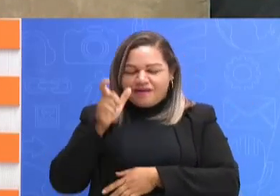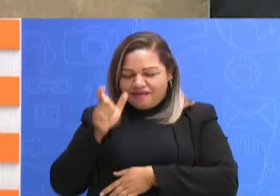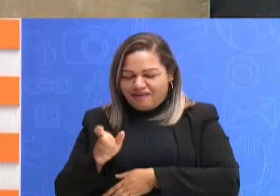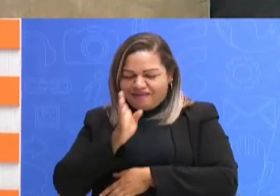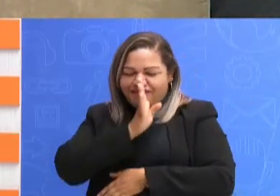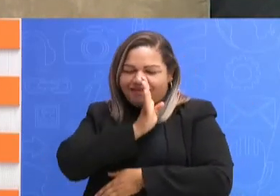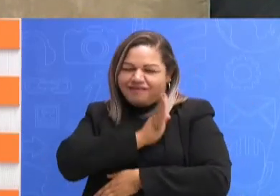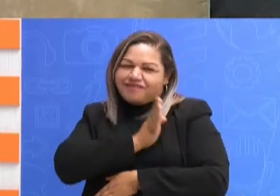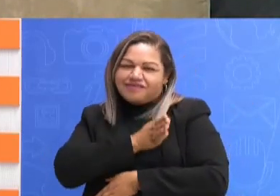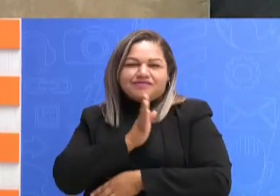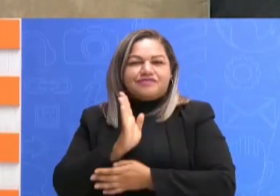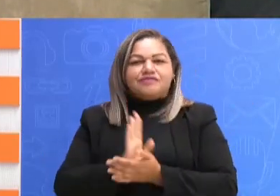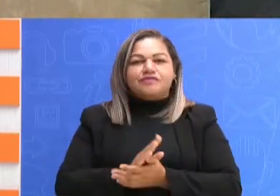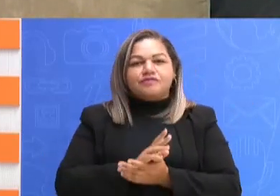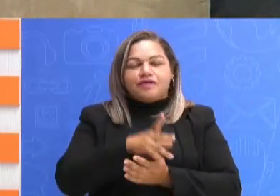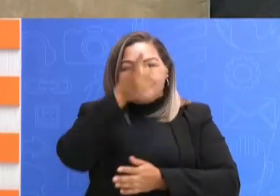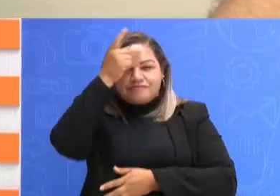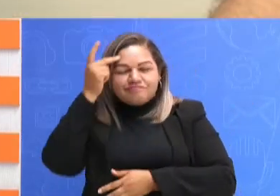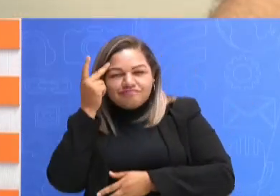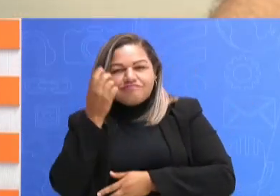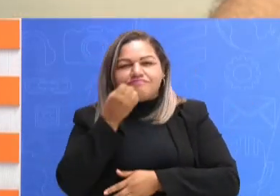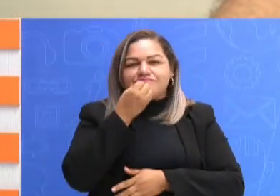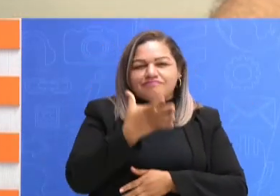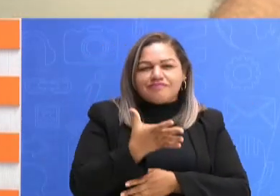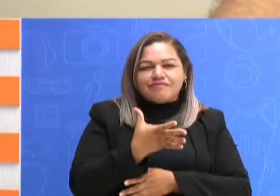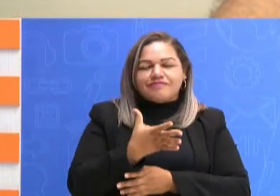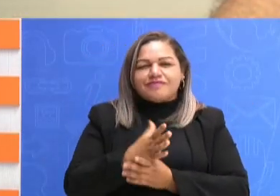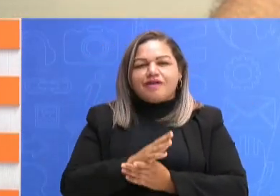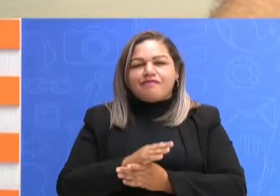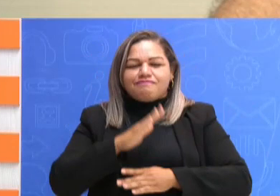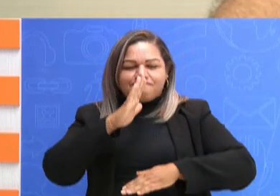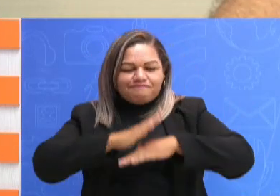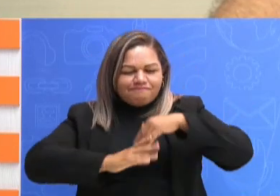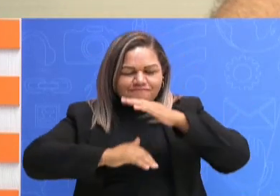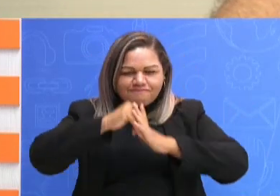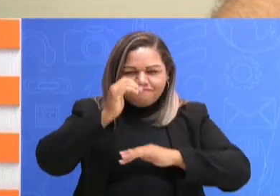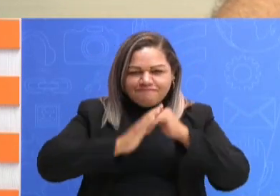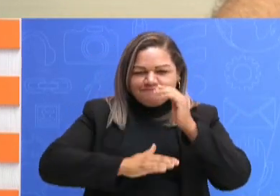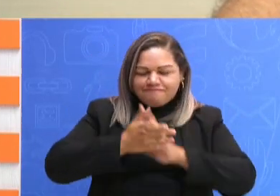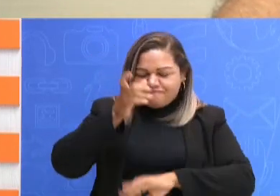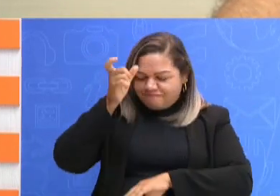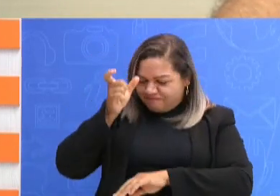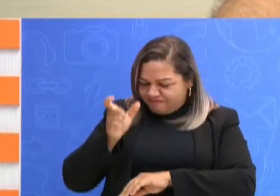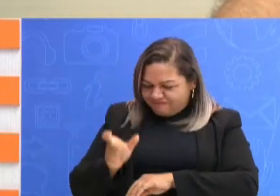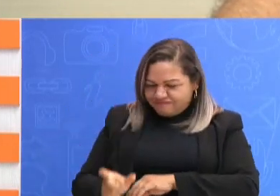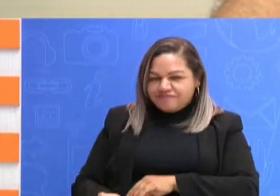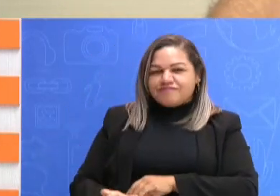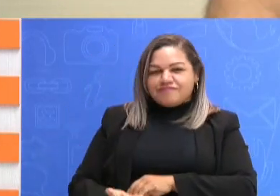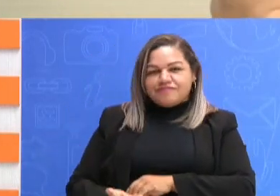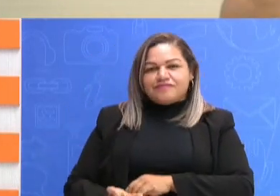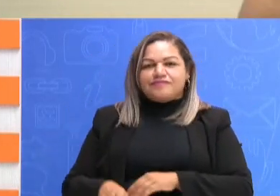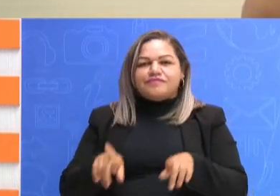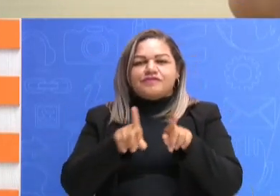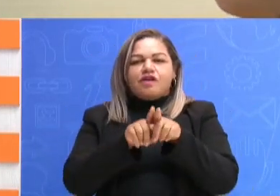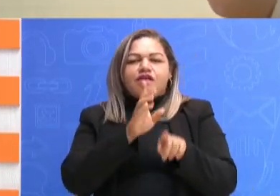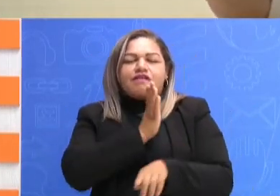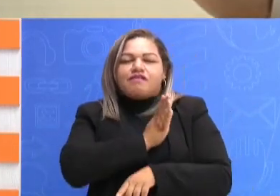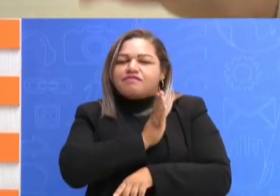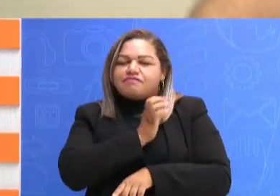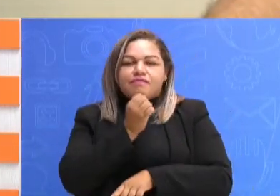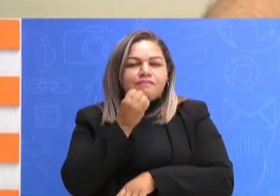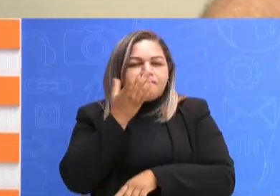no coração. Uma pessoa de bem, uma pessoa profissional, humana, acima de tudo, e que tem um